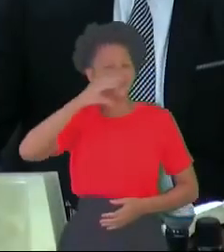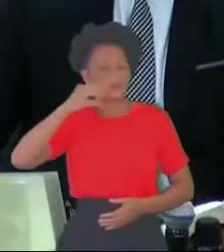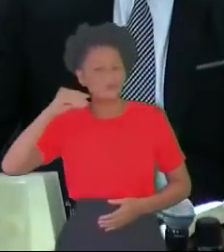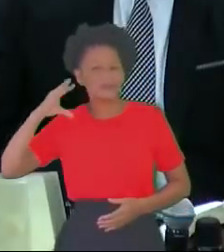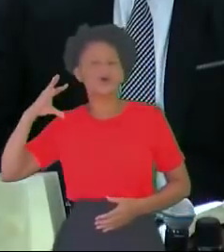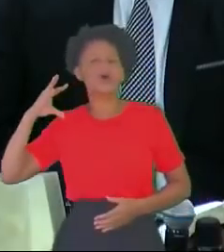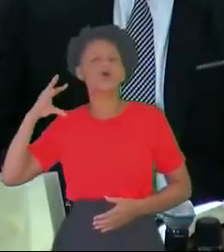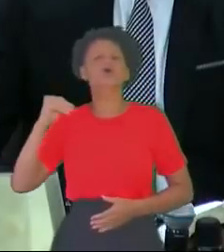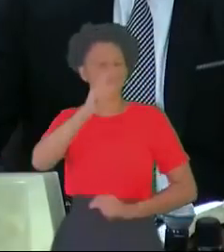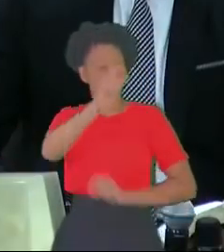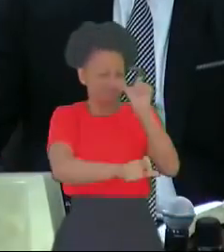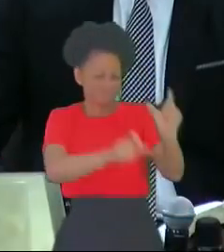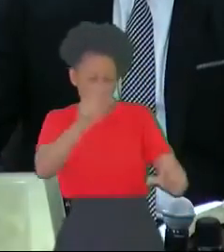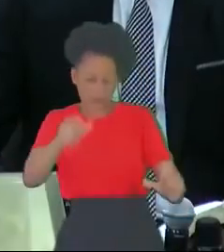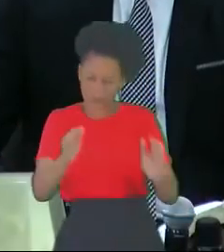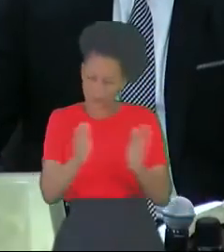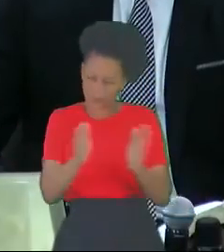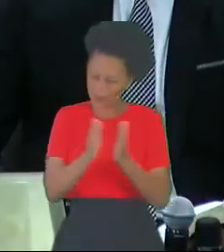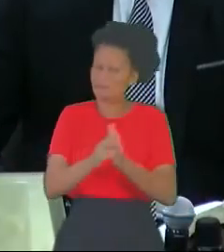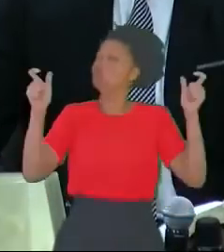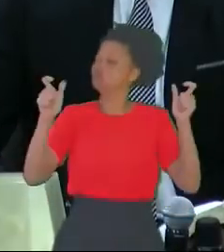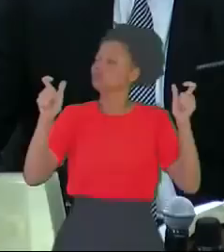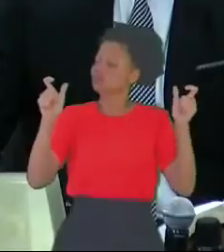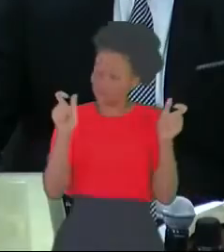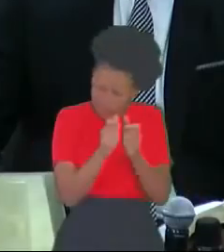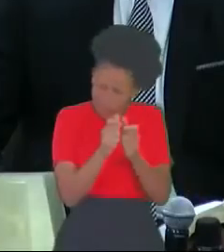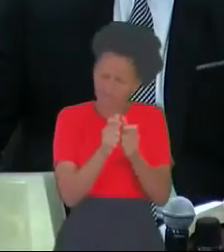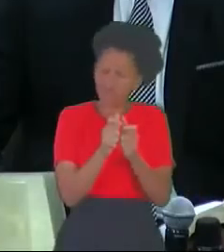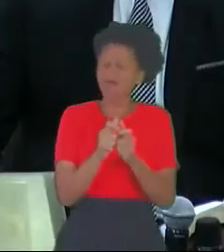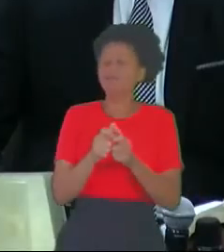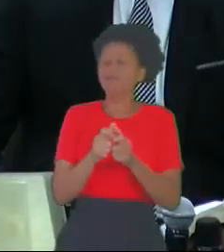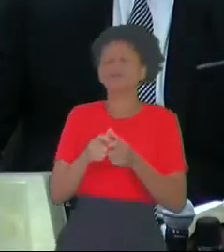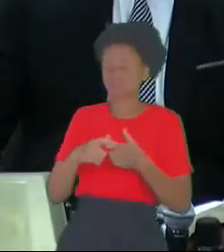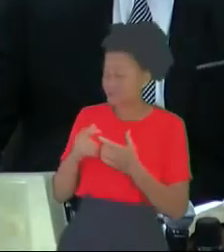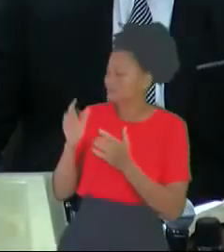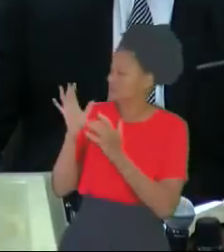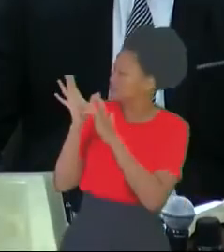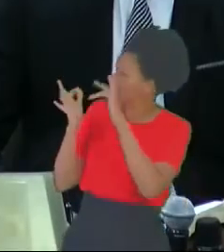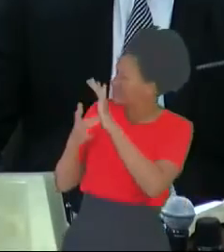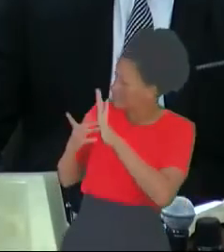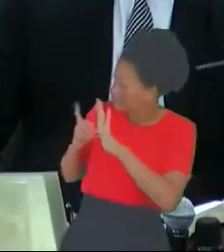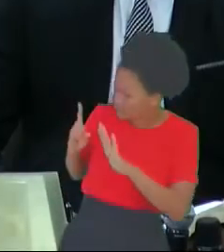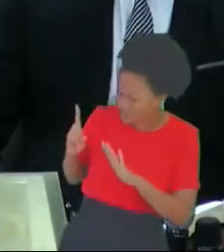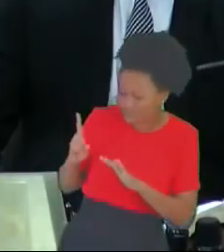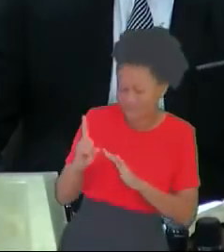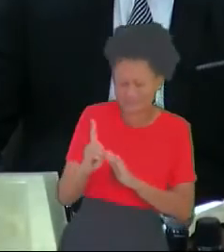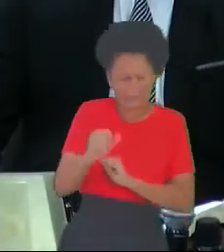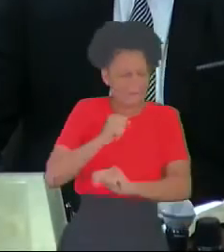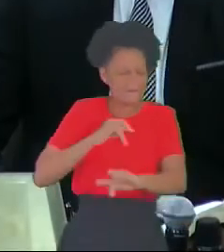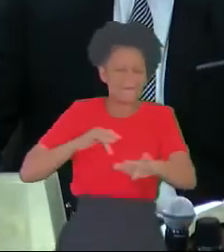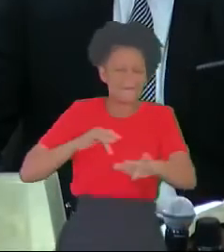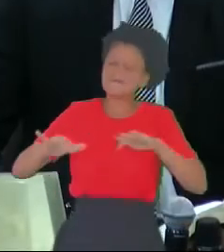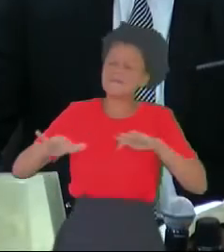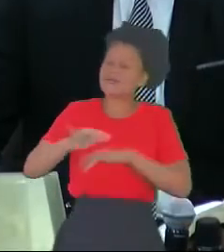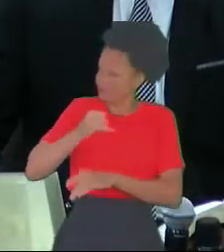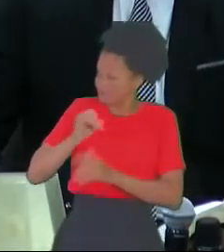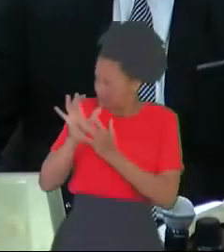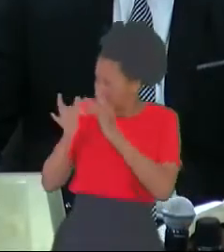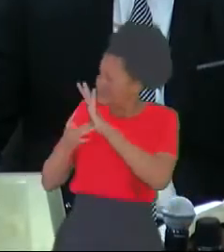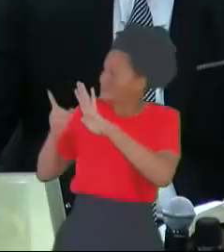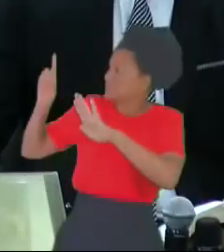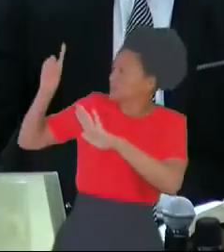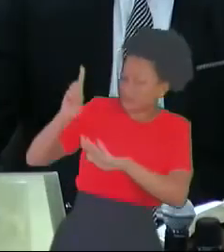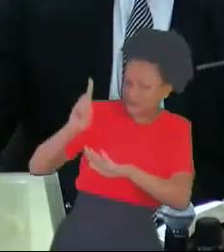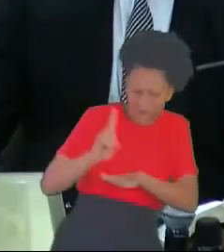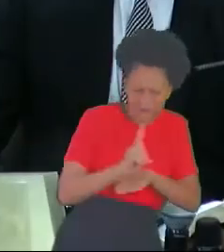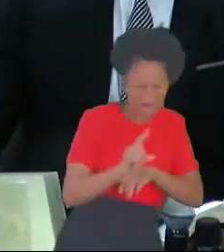estão orando. Não são muitos, mas tem alguém que está dizendo: ah, se meu amado viesse ao seu jardim, se o meu amado descesse, se